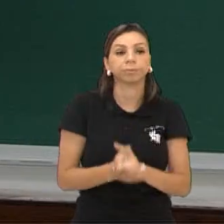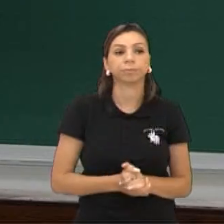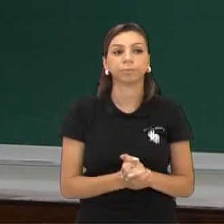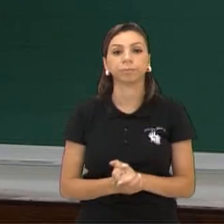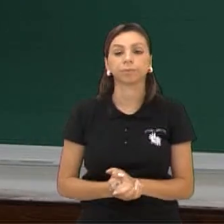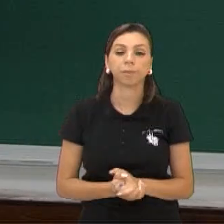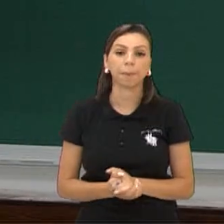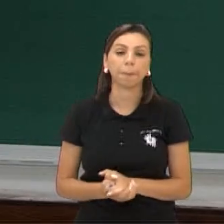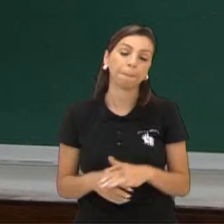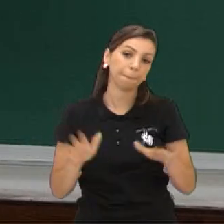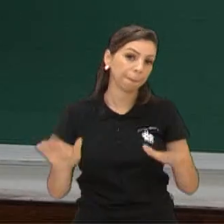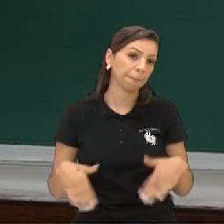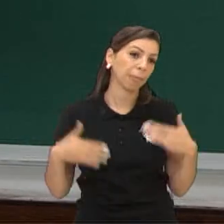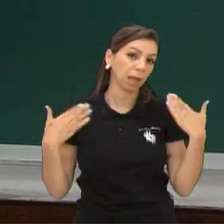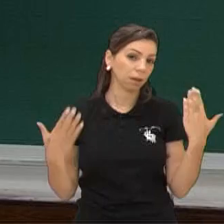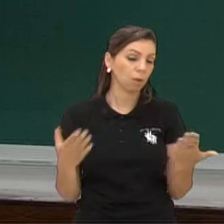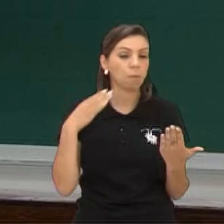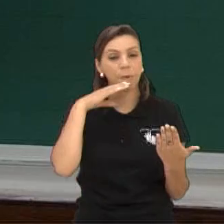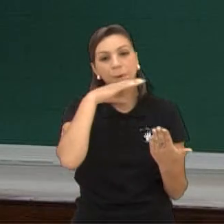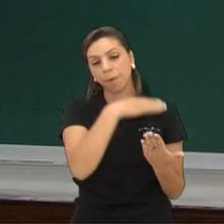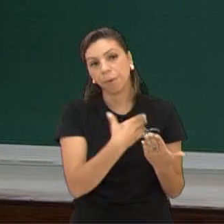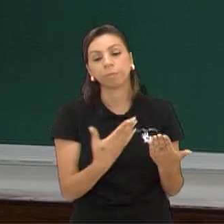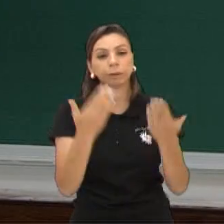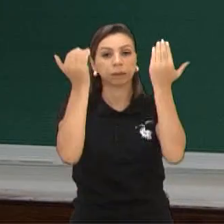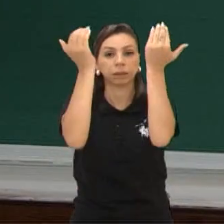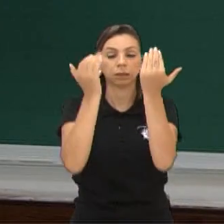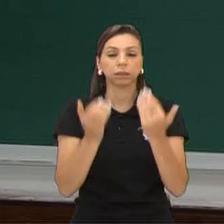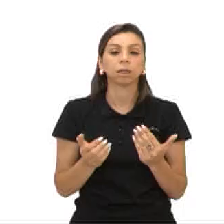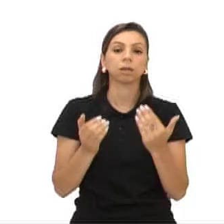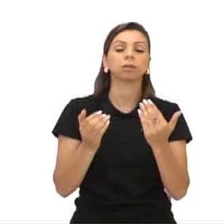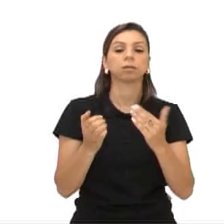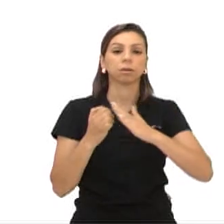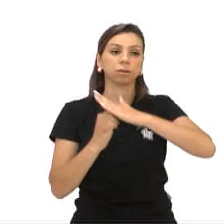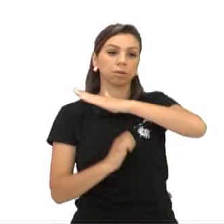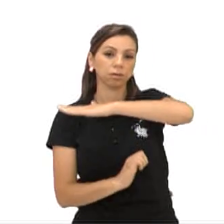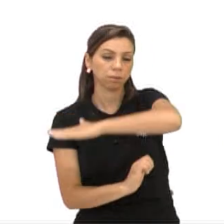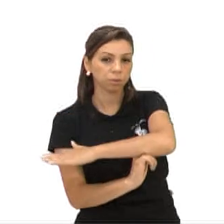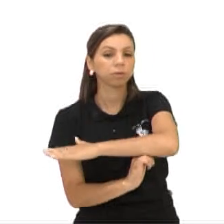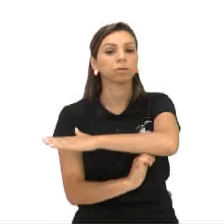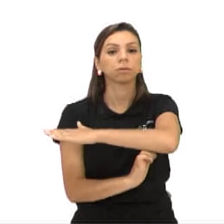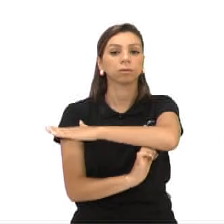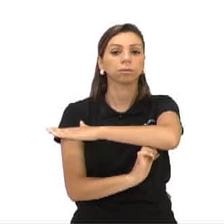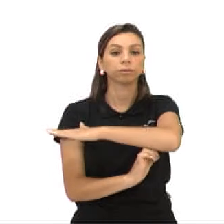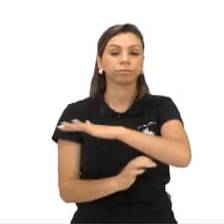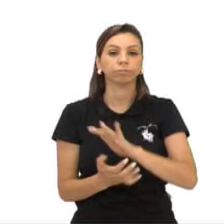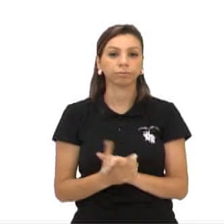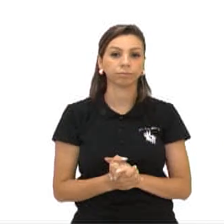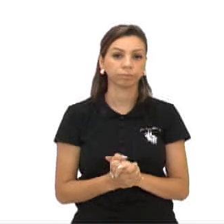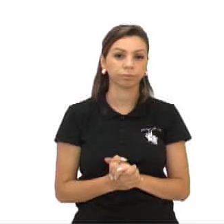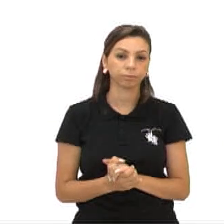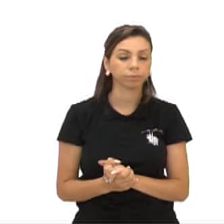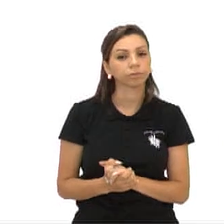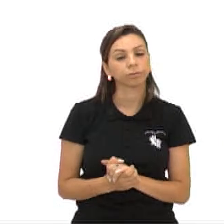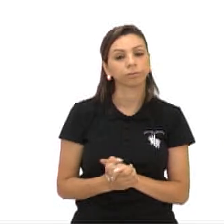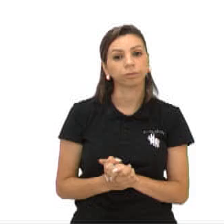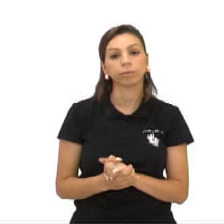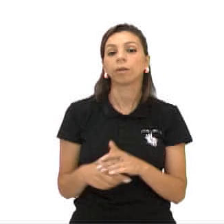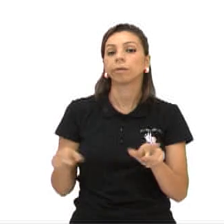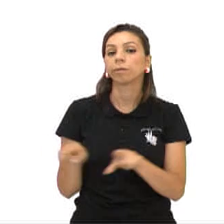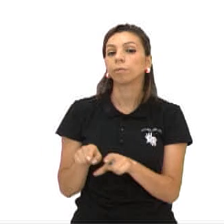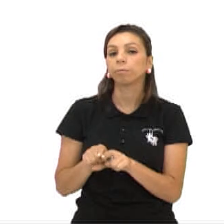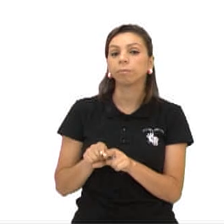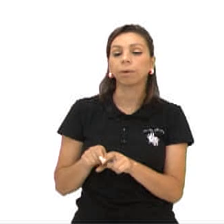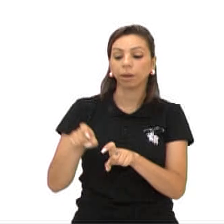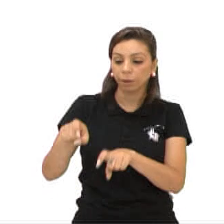ninguém. Com isso, logicamente, analisamos a estruturação da parte agrícola,